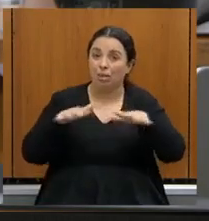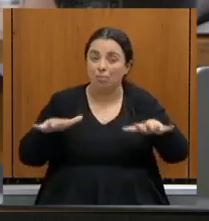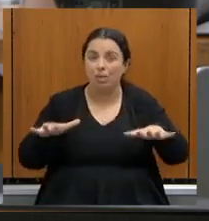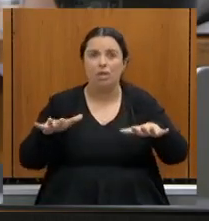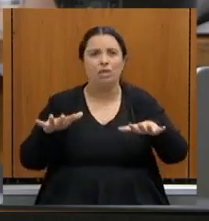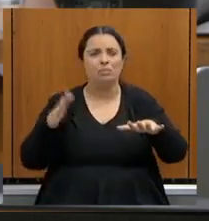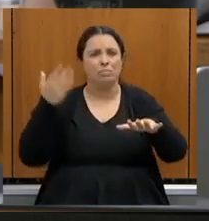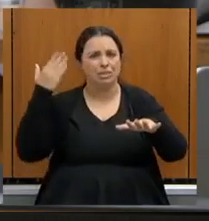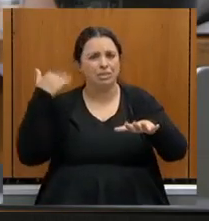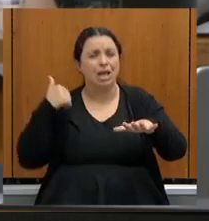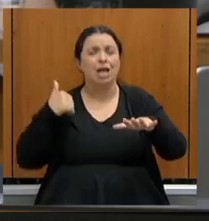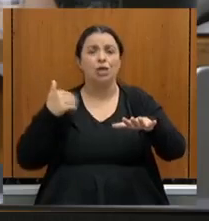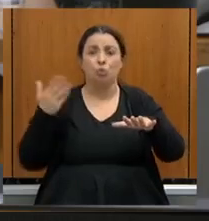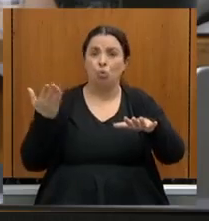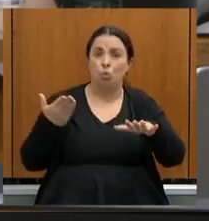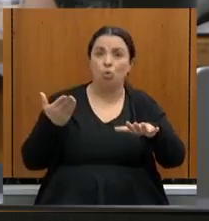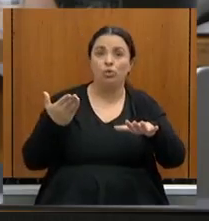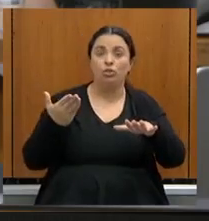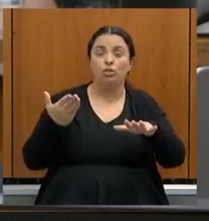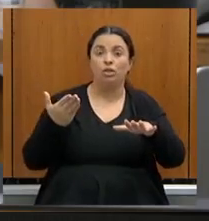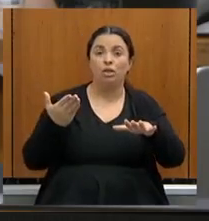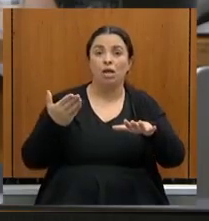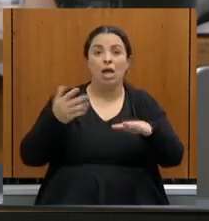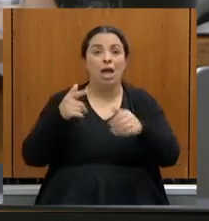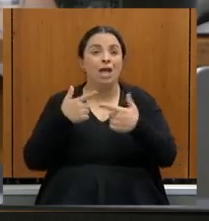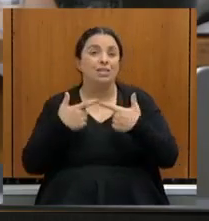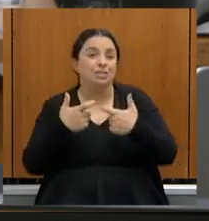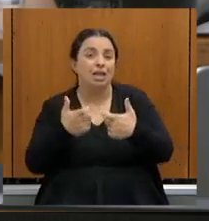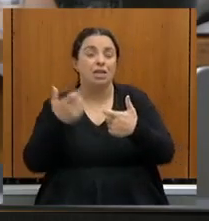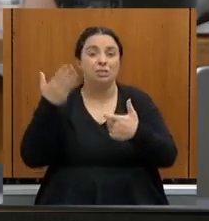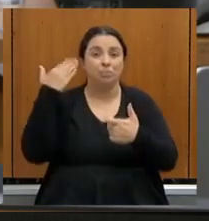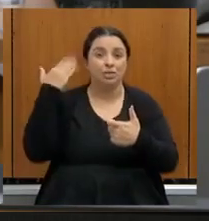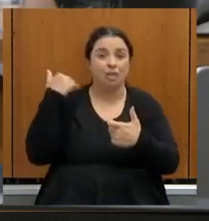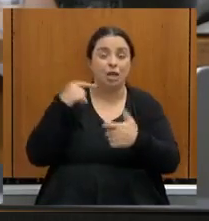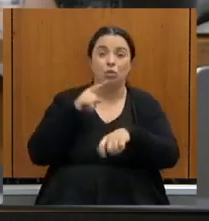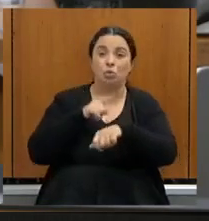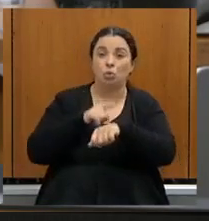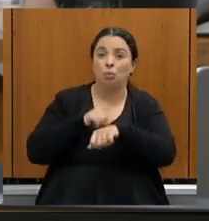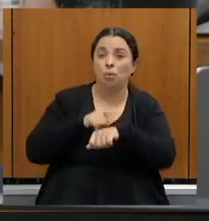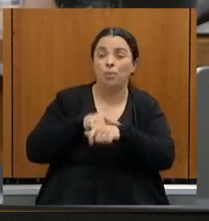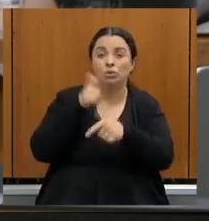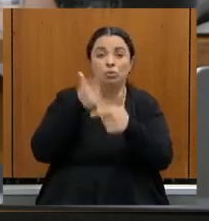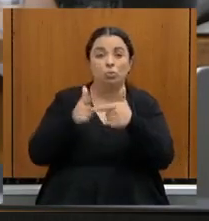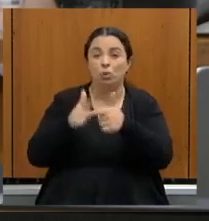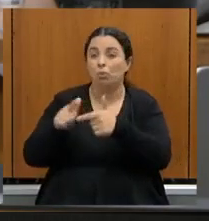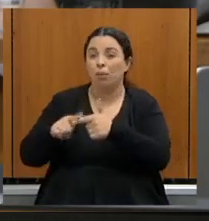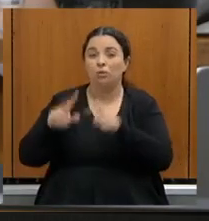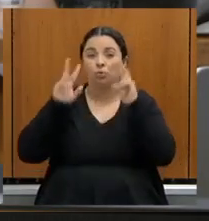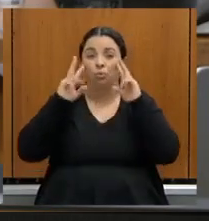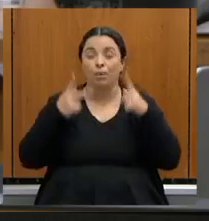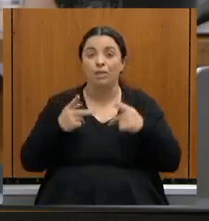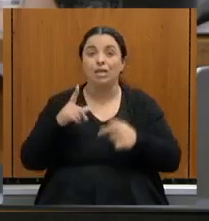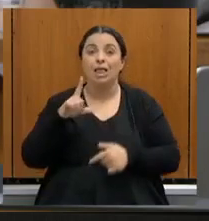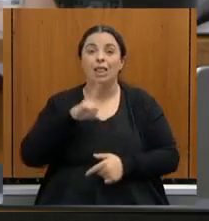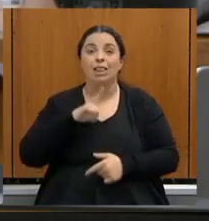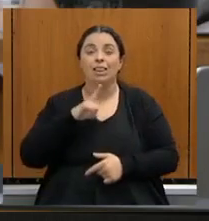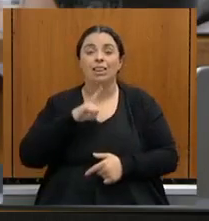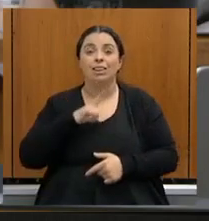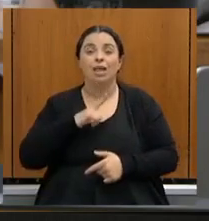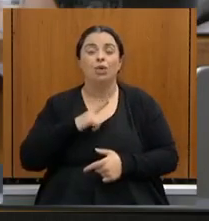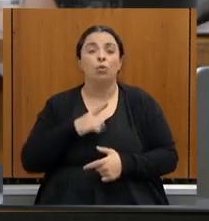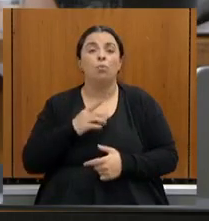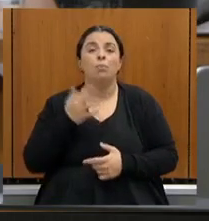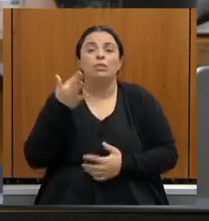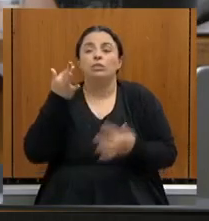de guerra os momentos de crise humanitária tem uma dor profunda no seu cerne